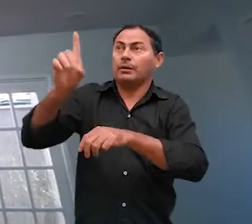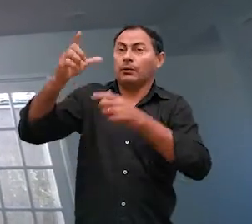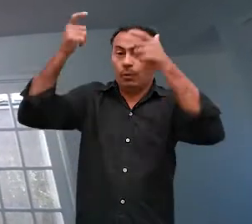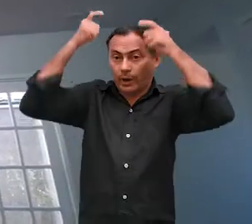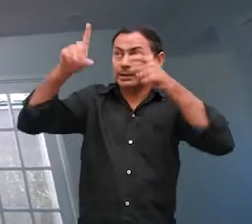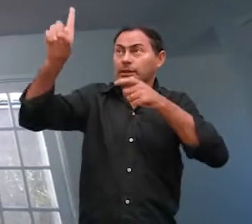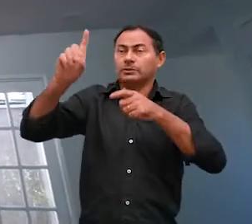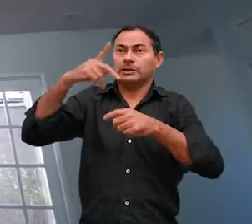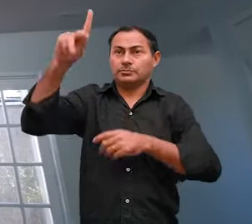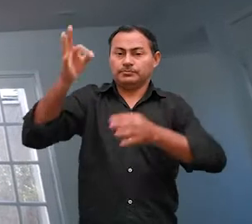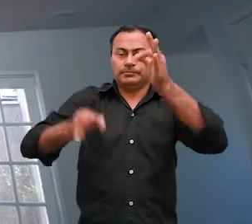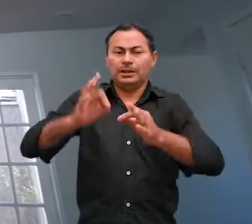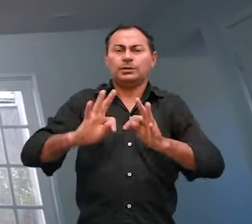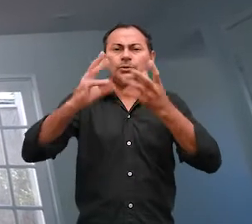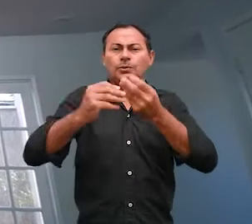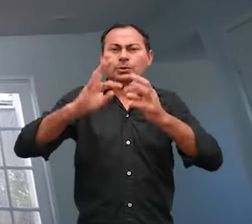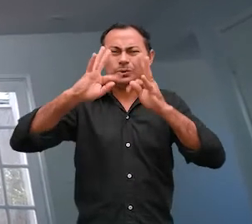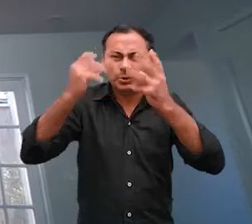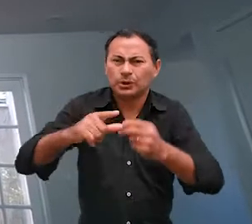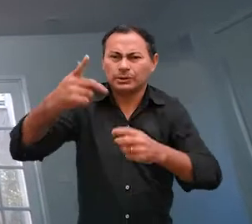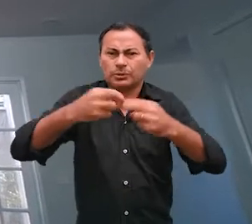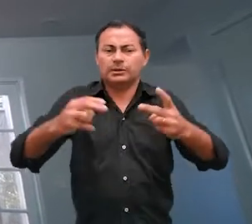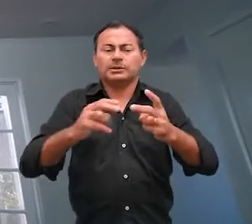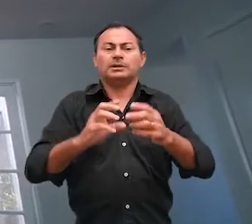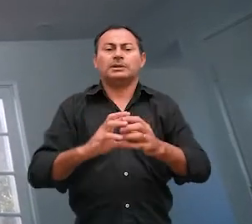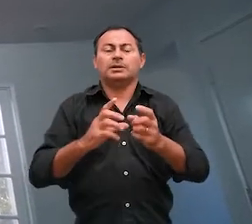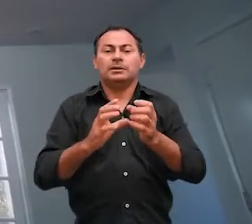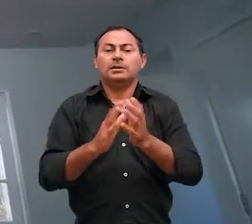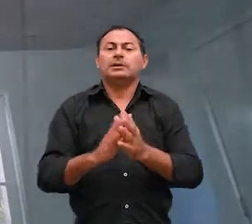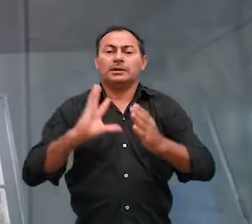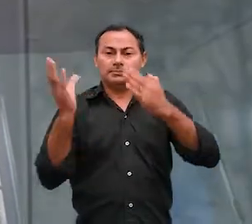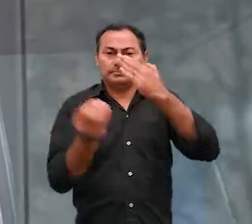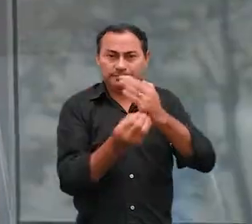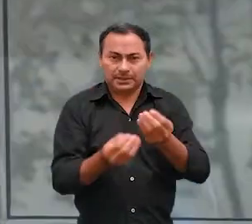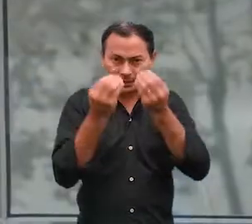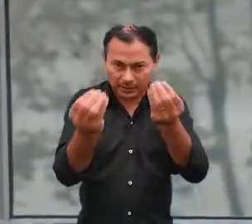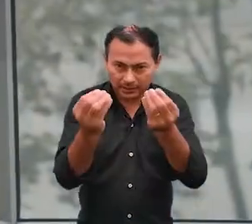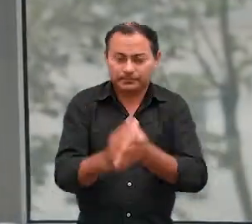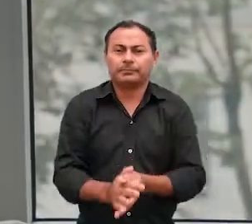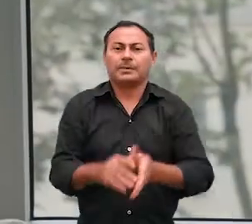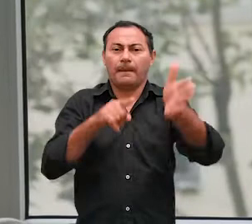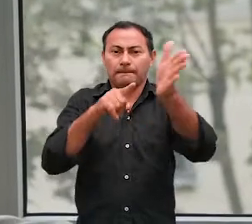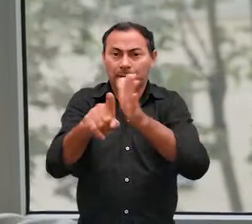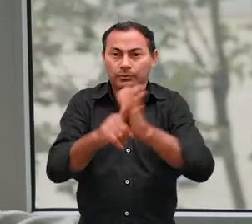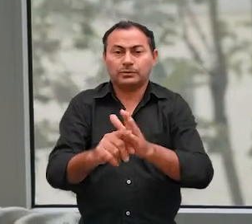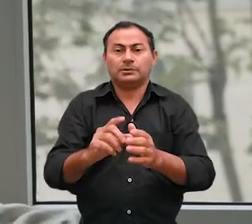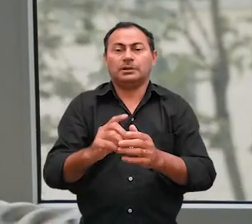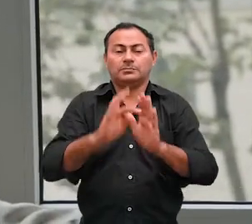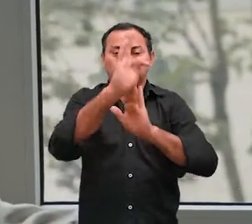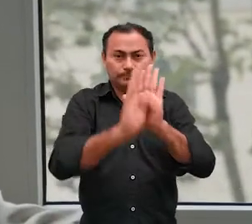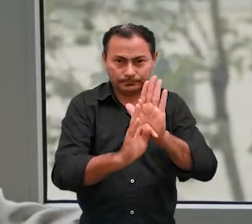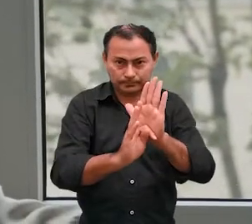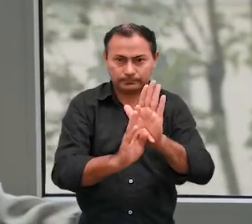e sua justiça e aí todas as outras coisas pelas quais Estamos anciosos nos serão acrescentadas Essas são as perguntas e